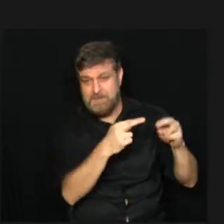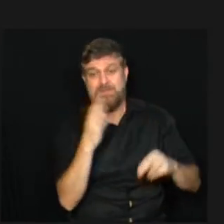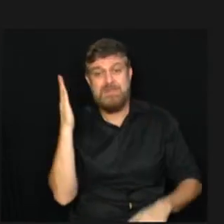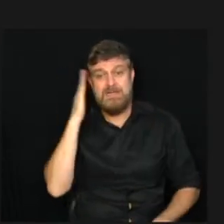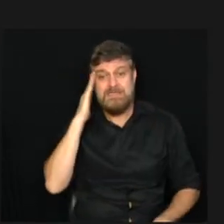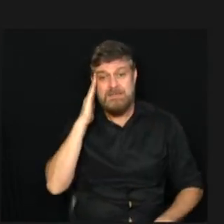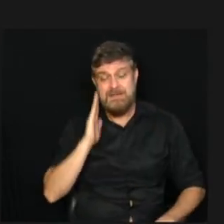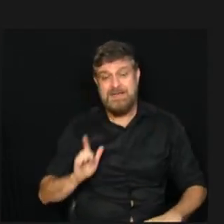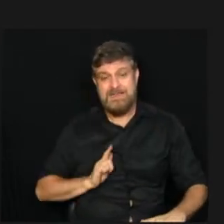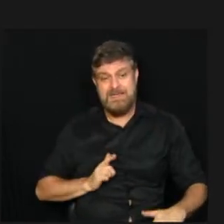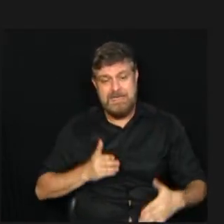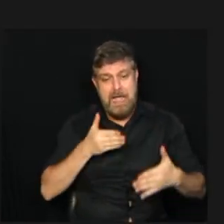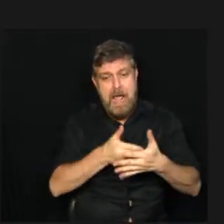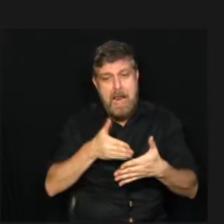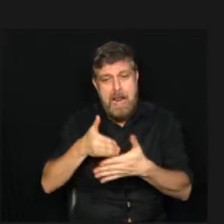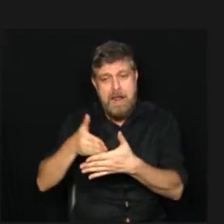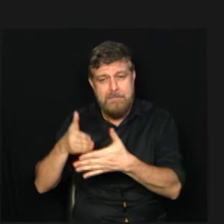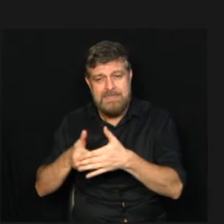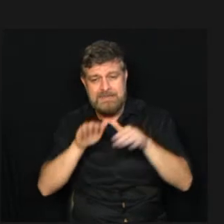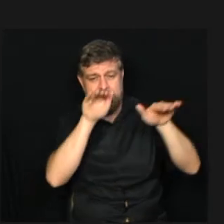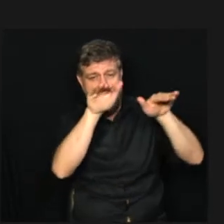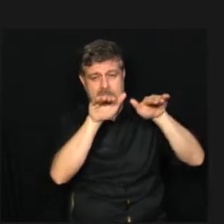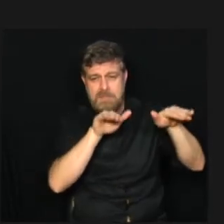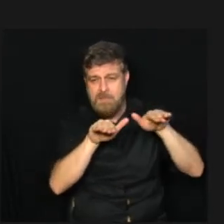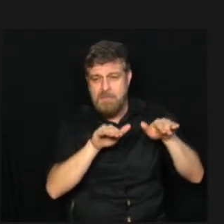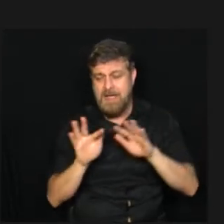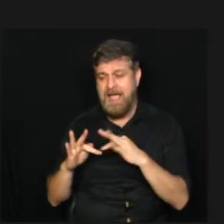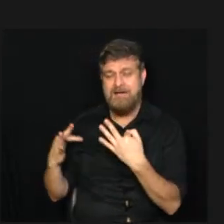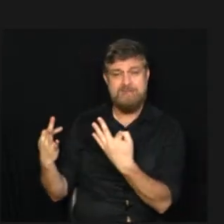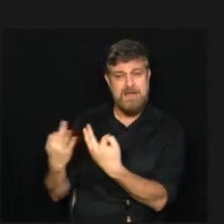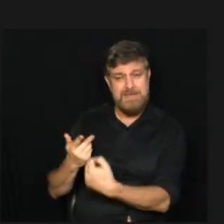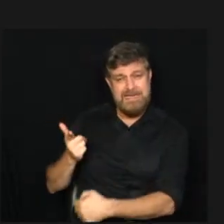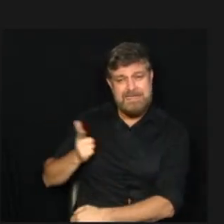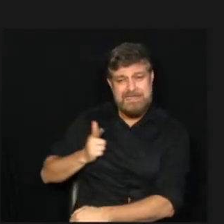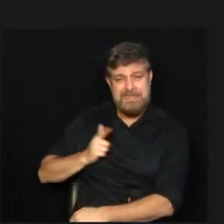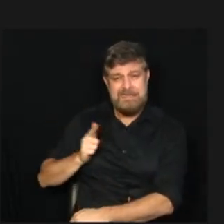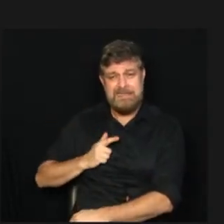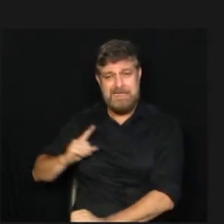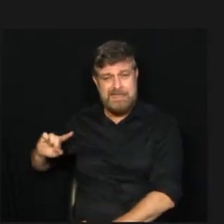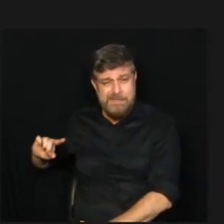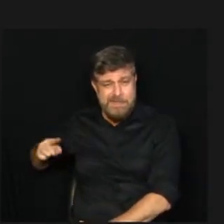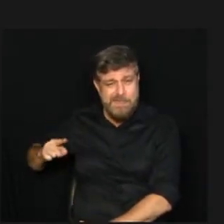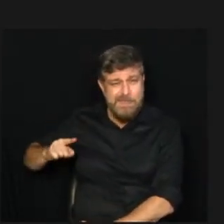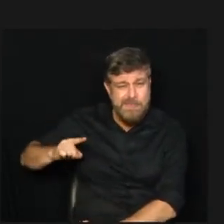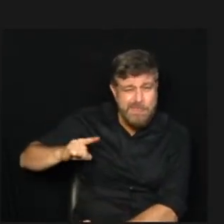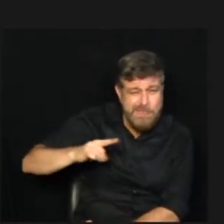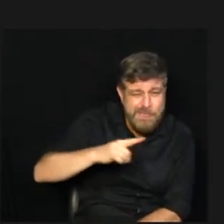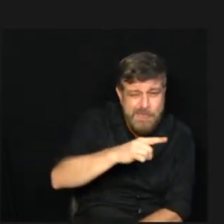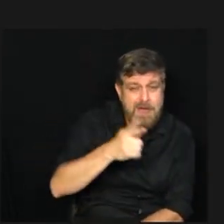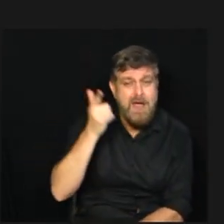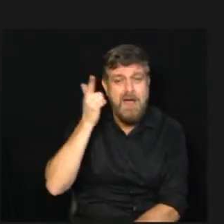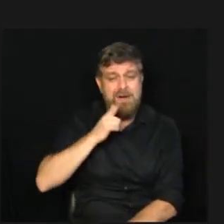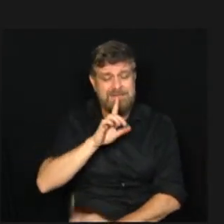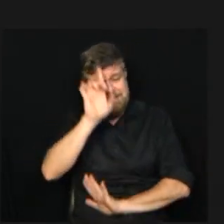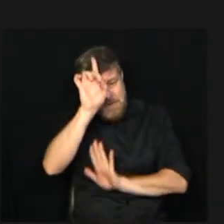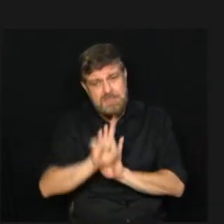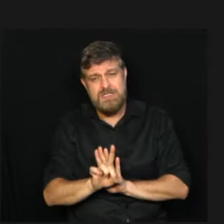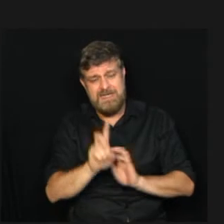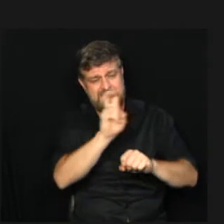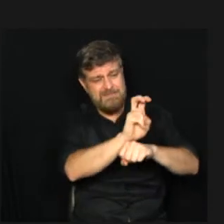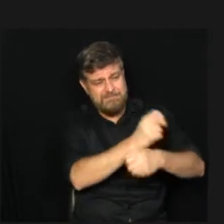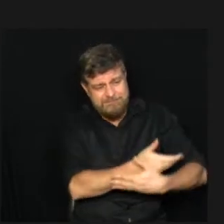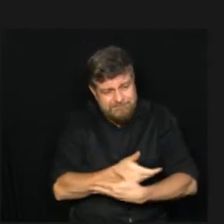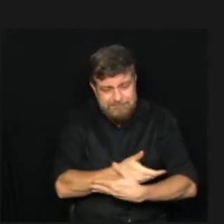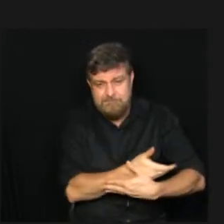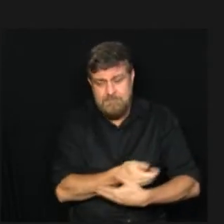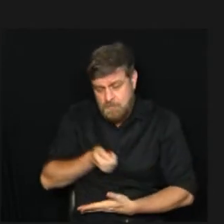limitações de logística de uma família entre o translado e o outro para acessar o seu direito, ele é